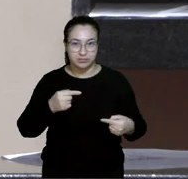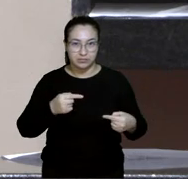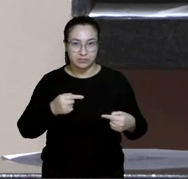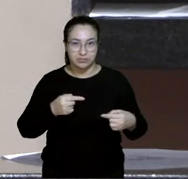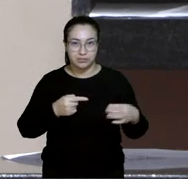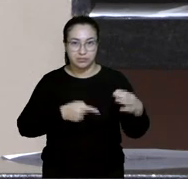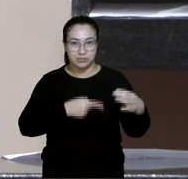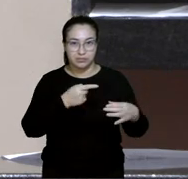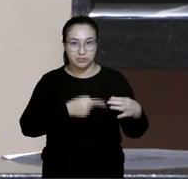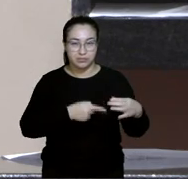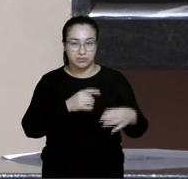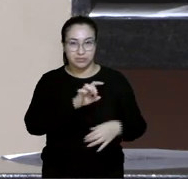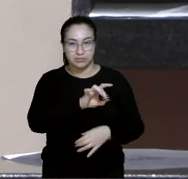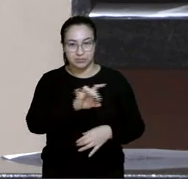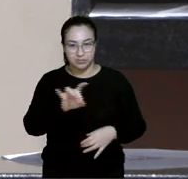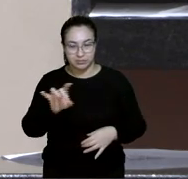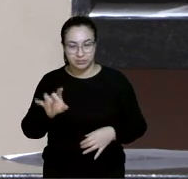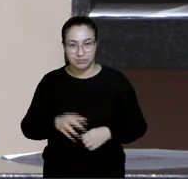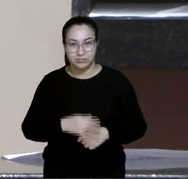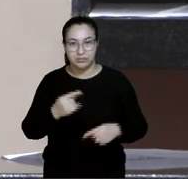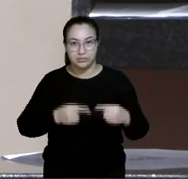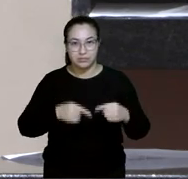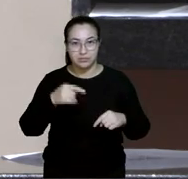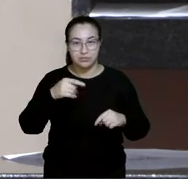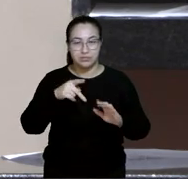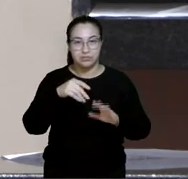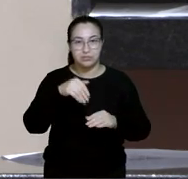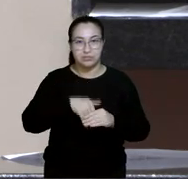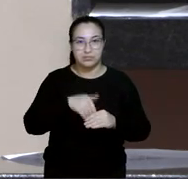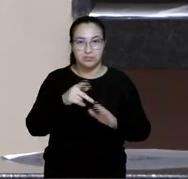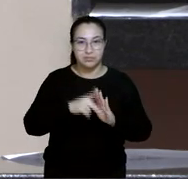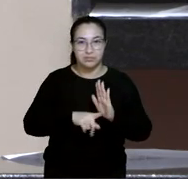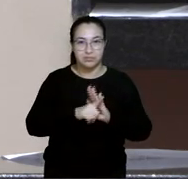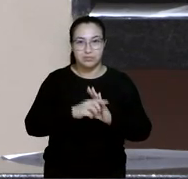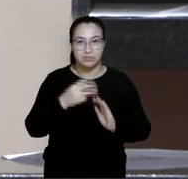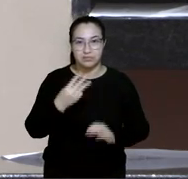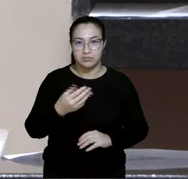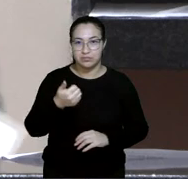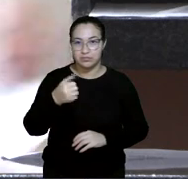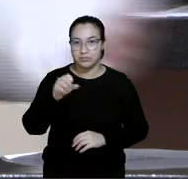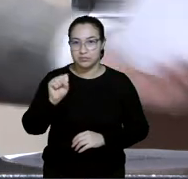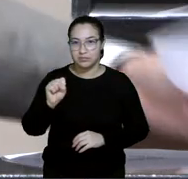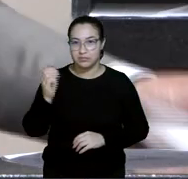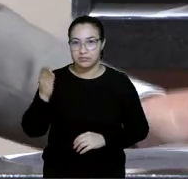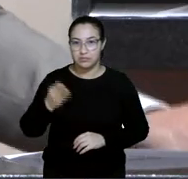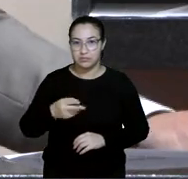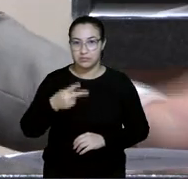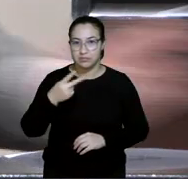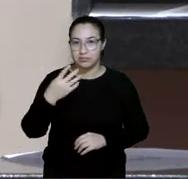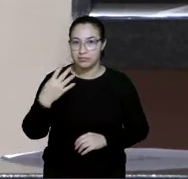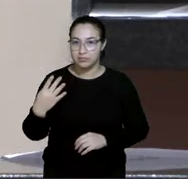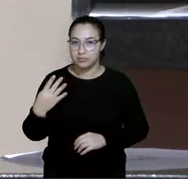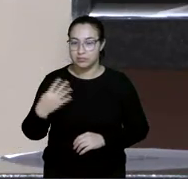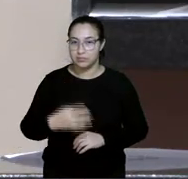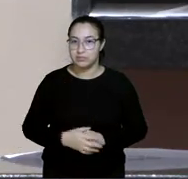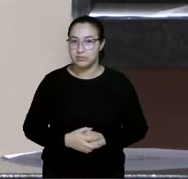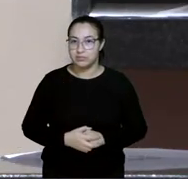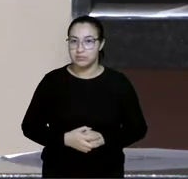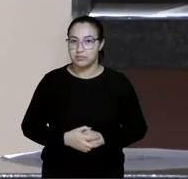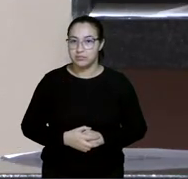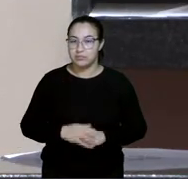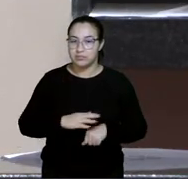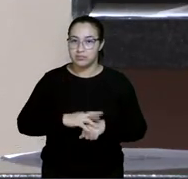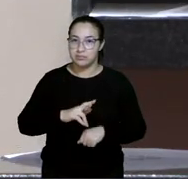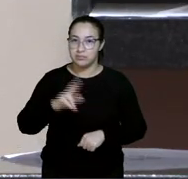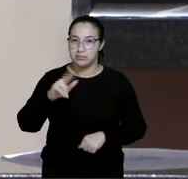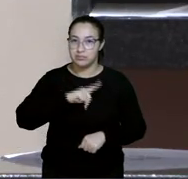comissão competente. Discussão e votação em turno único do projeto de lei 318 de 2024. A autoria governador